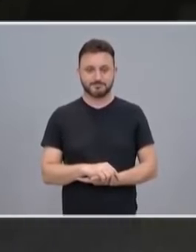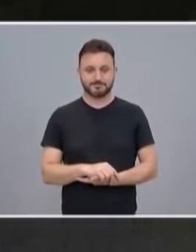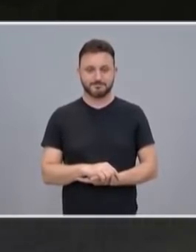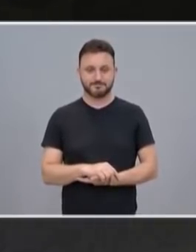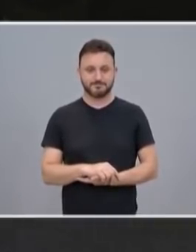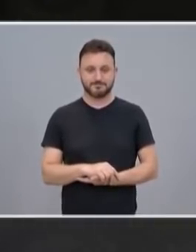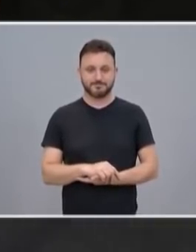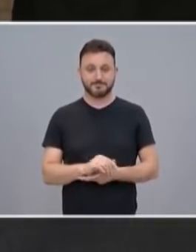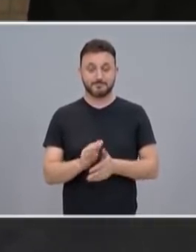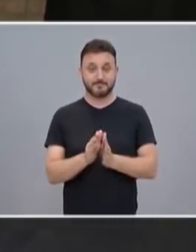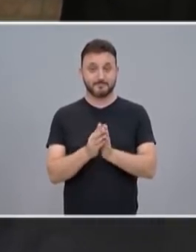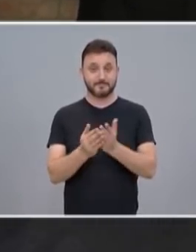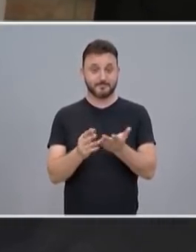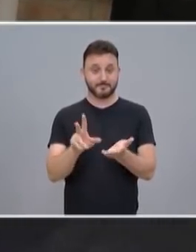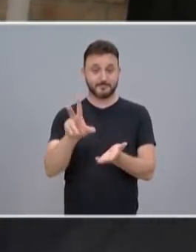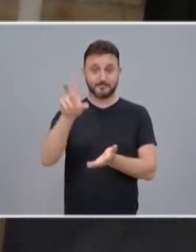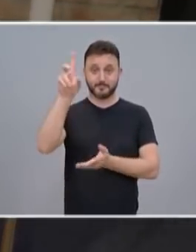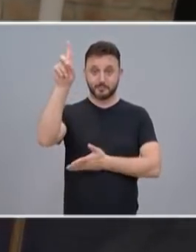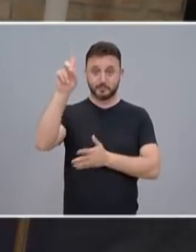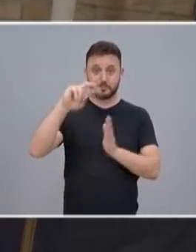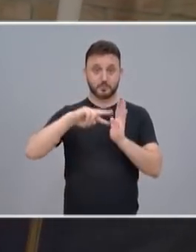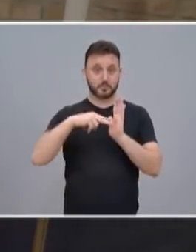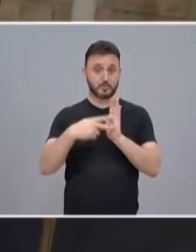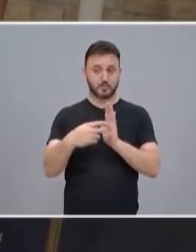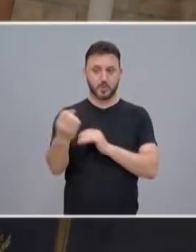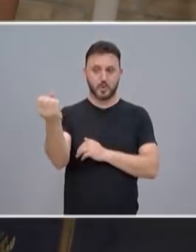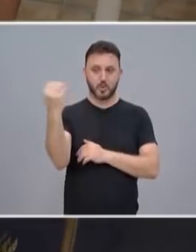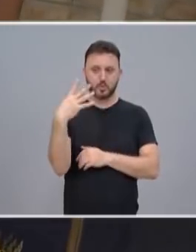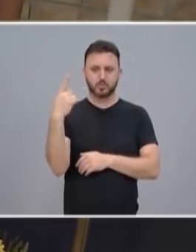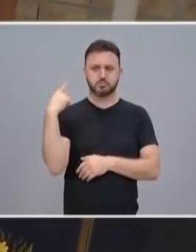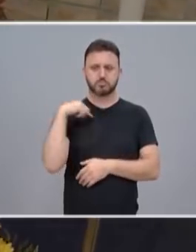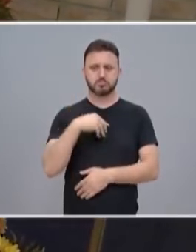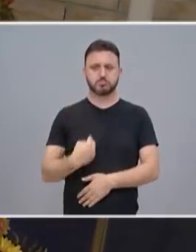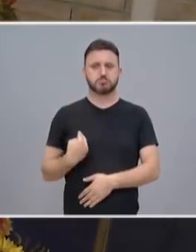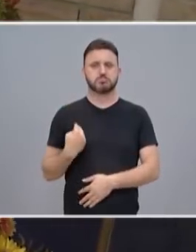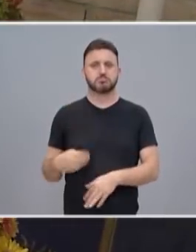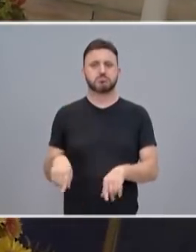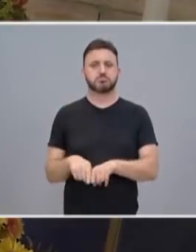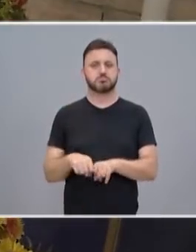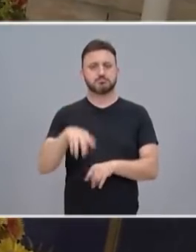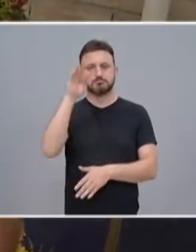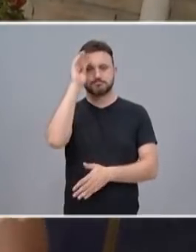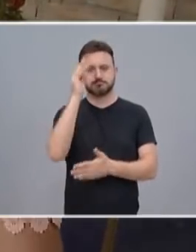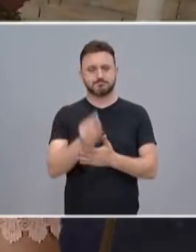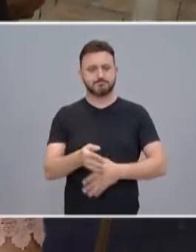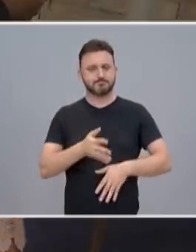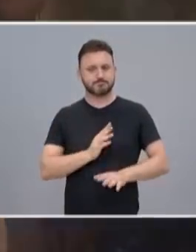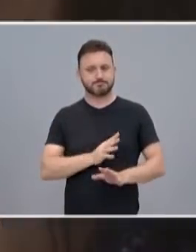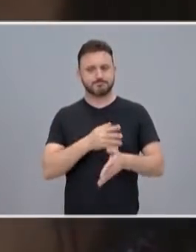A palavra de Deus é luz para os nossos passos, para a nossa caminhada, para a nossa fé.